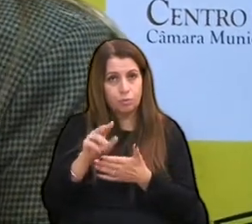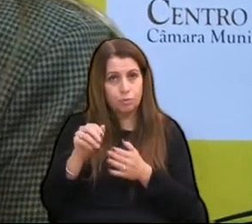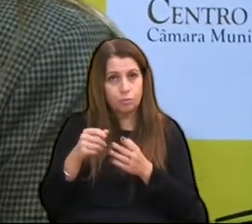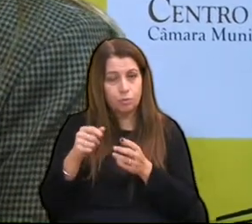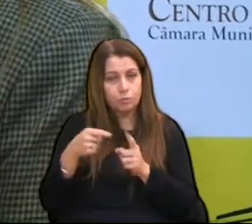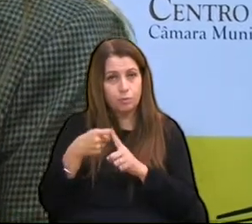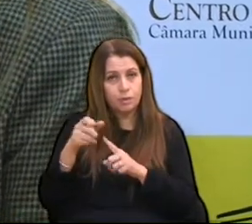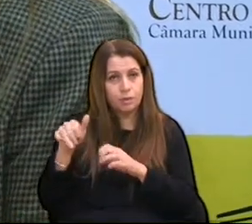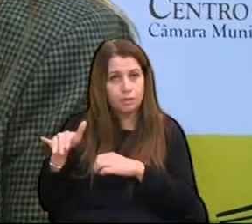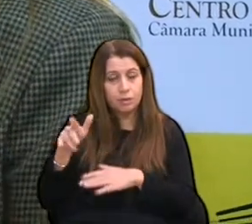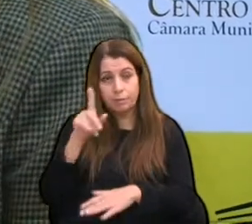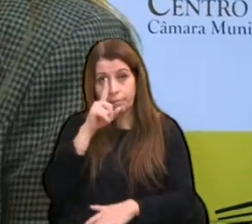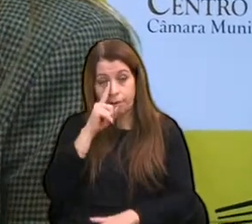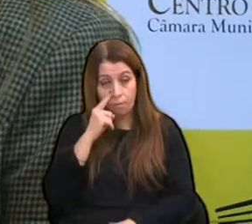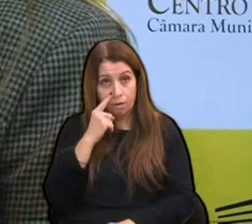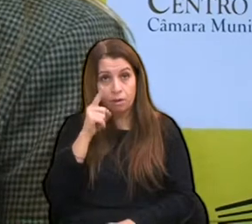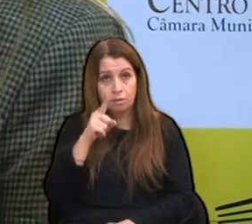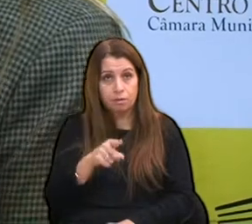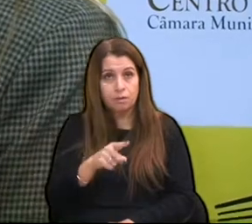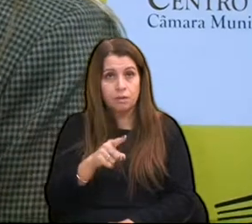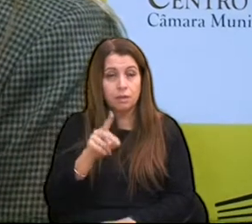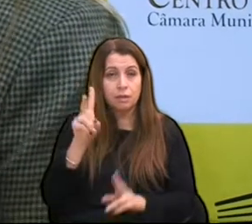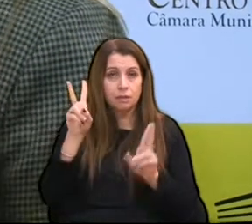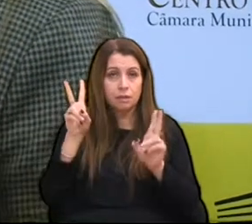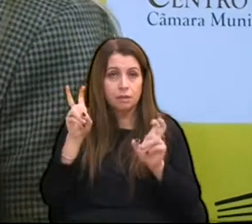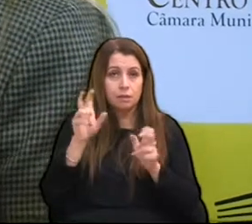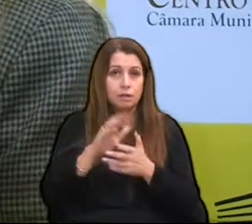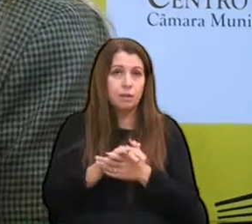Amarelo. Esse tema